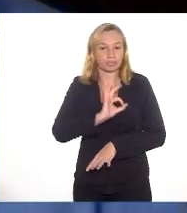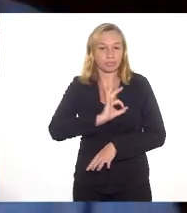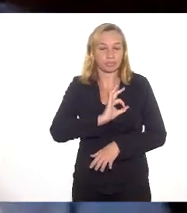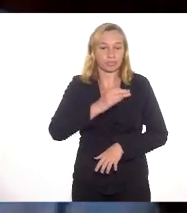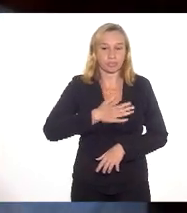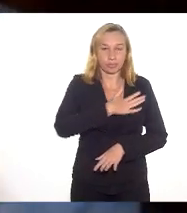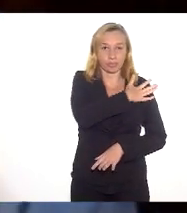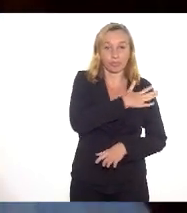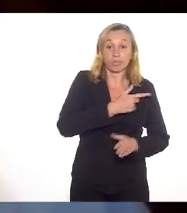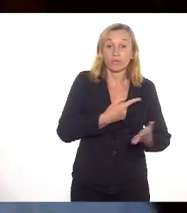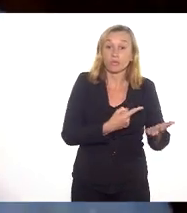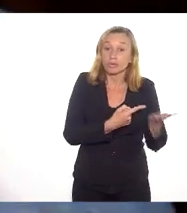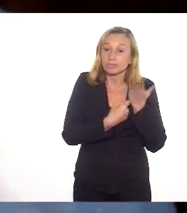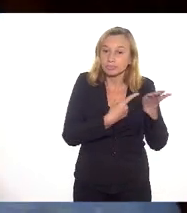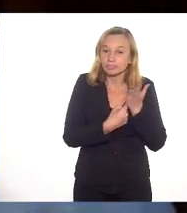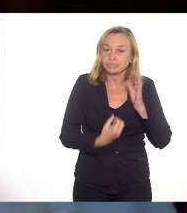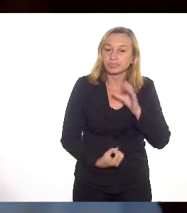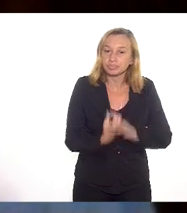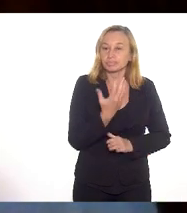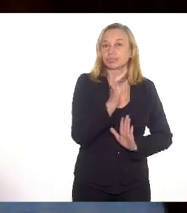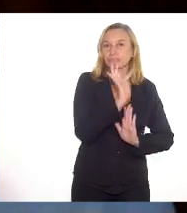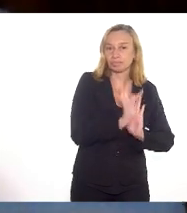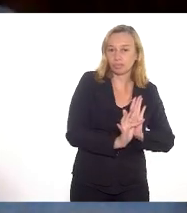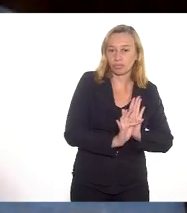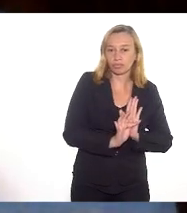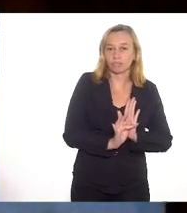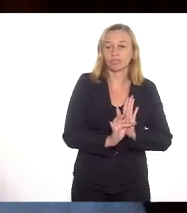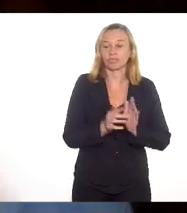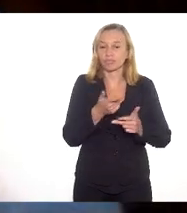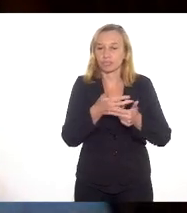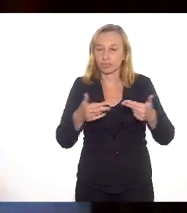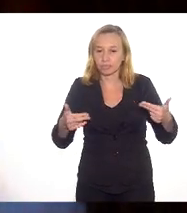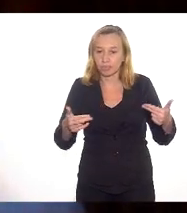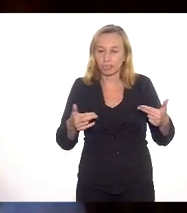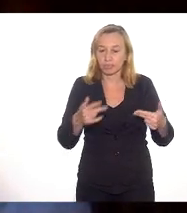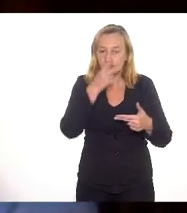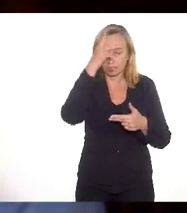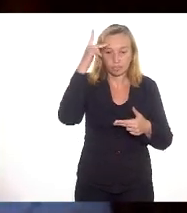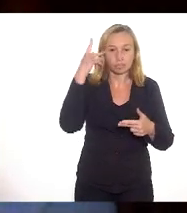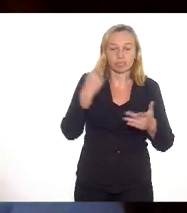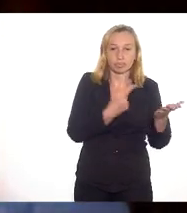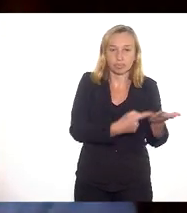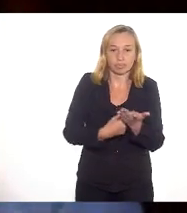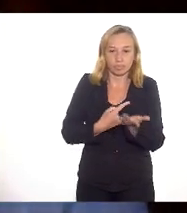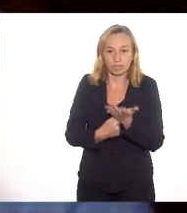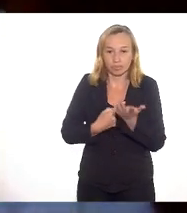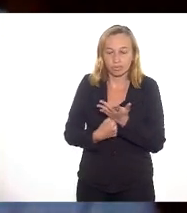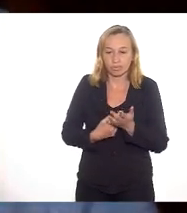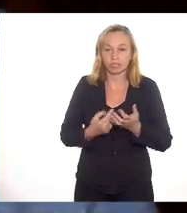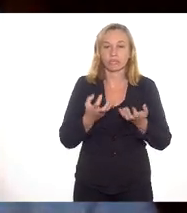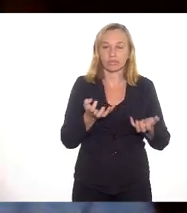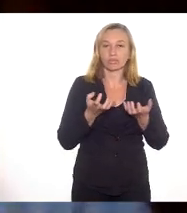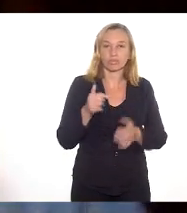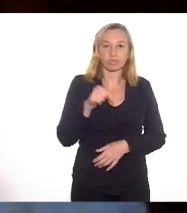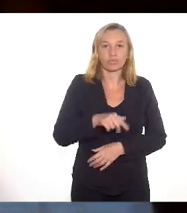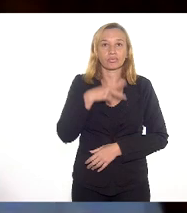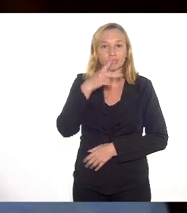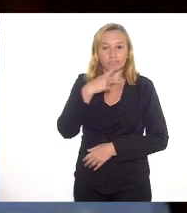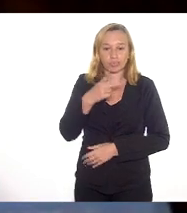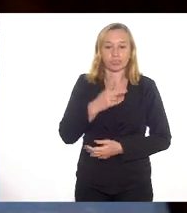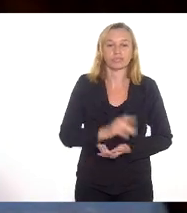nos ajudar a construir o texto. Fizemos a várias mãos, nossa equipe trabalhou muito, e eu quero aqui ressaltar